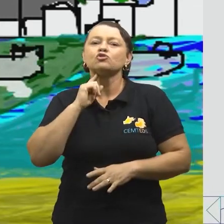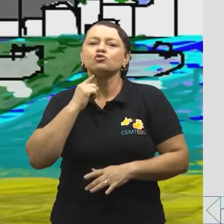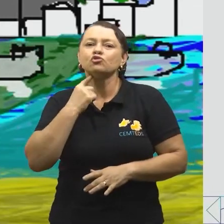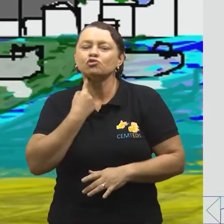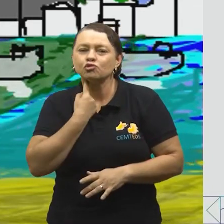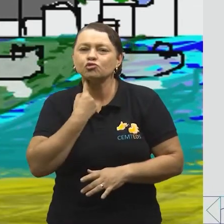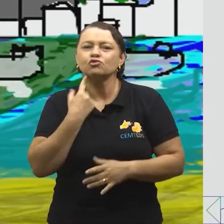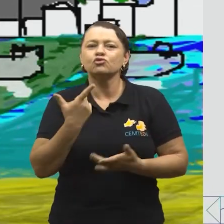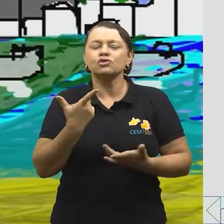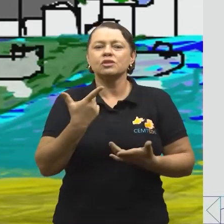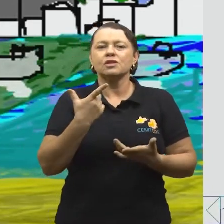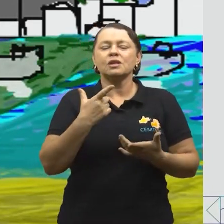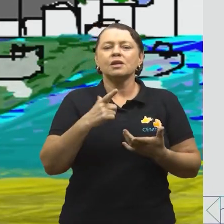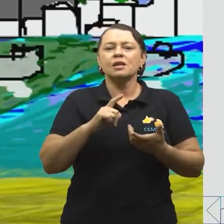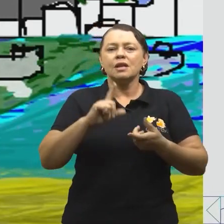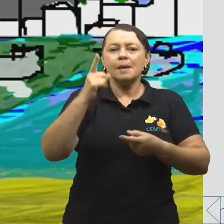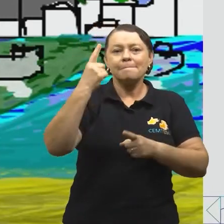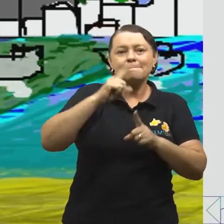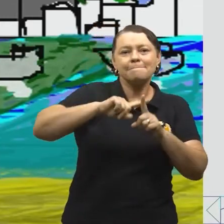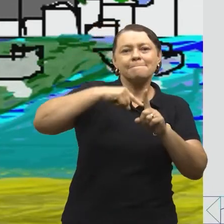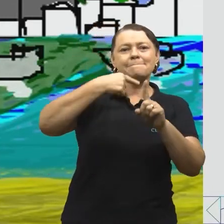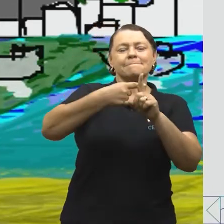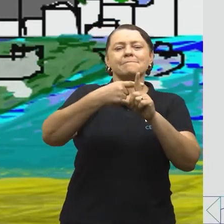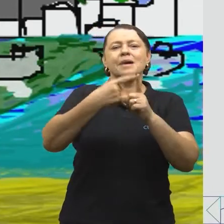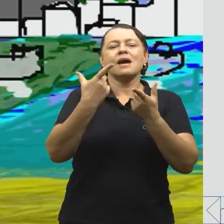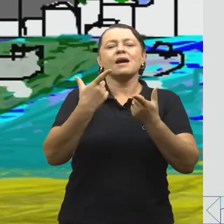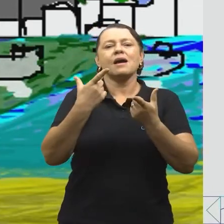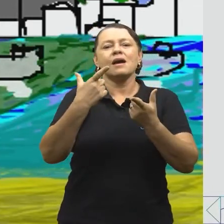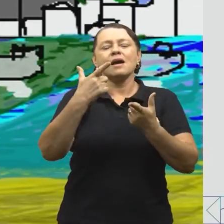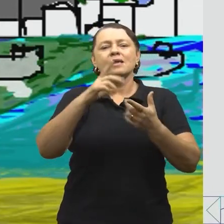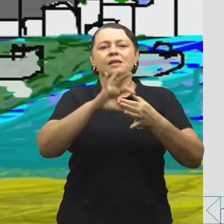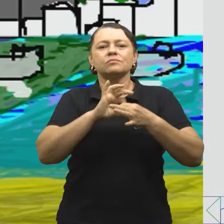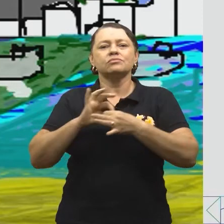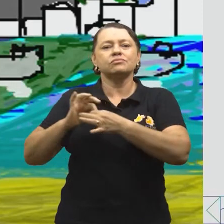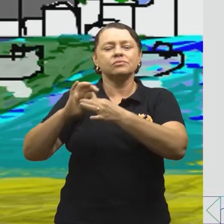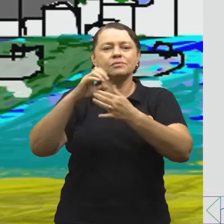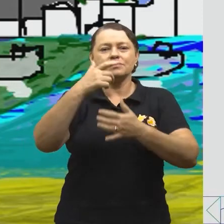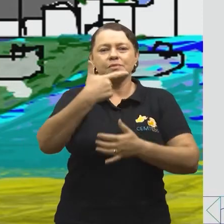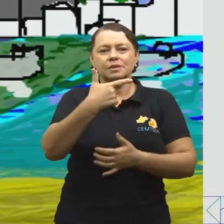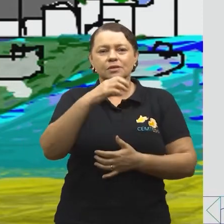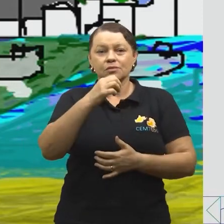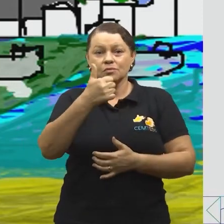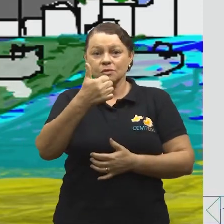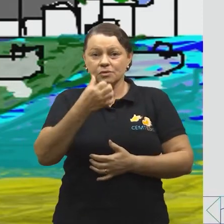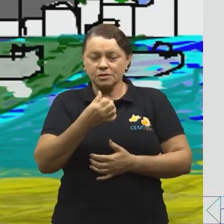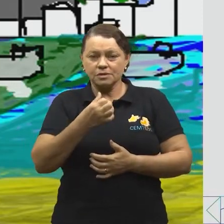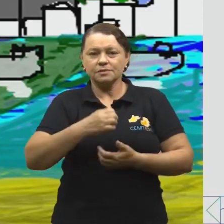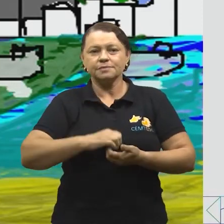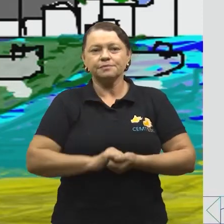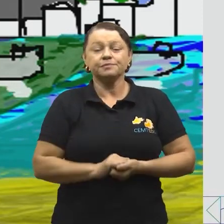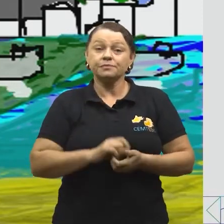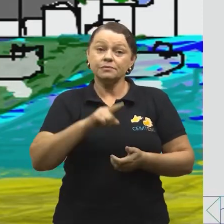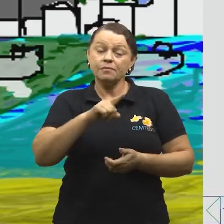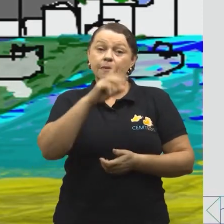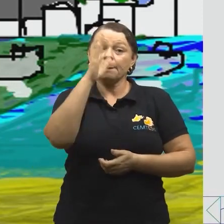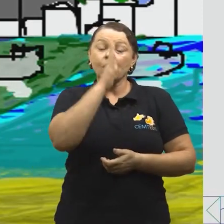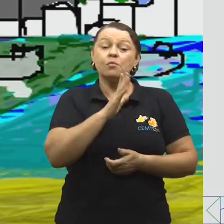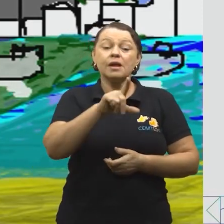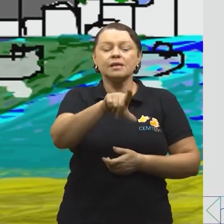Rio 2016. Para o Brasil ser aprovado para sediar uma Olimpíada, um evento que